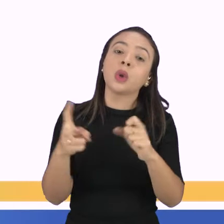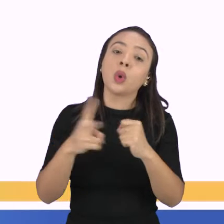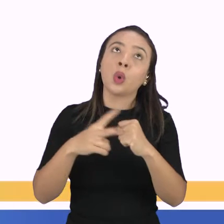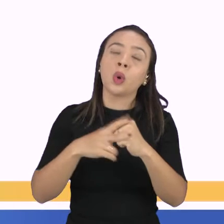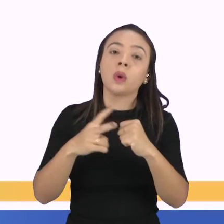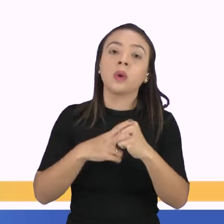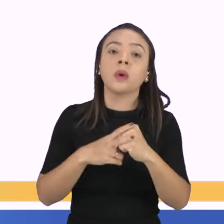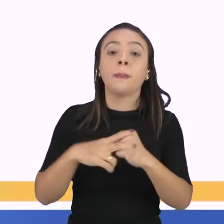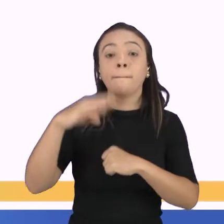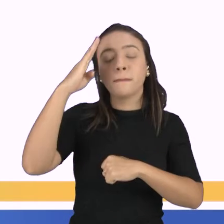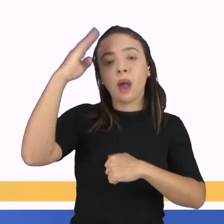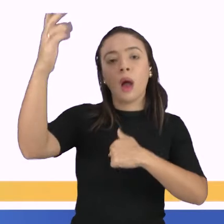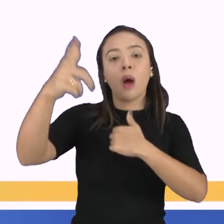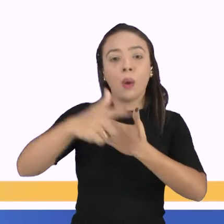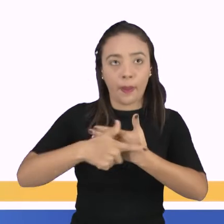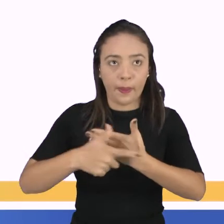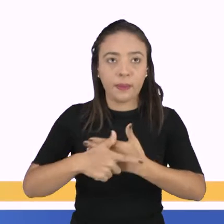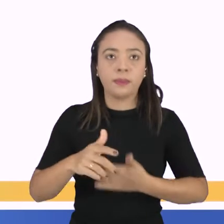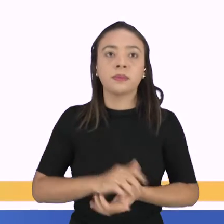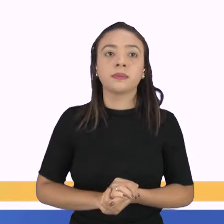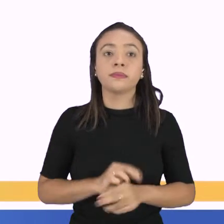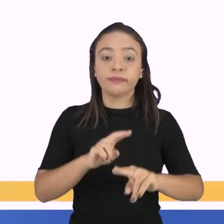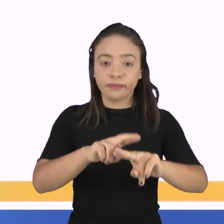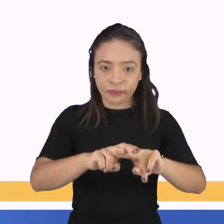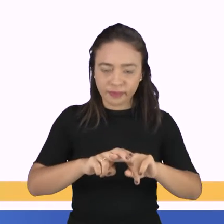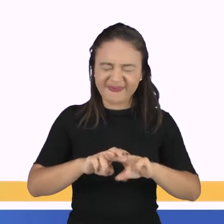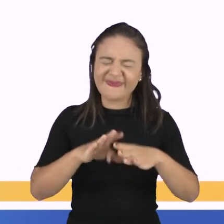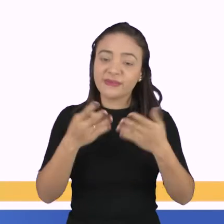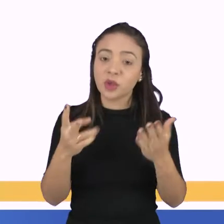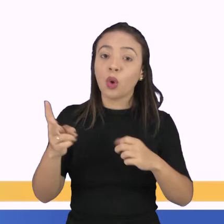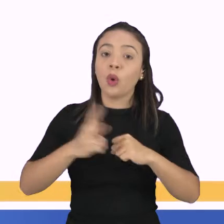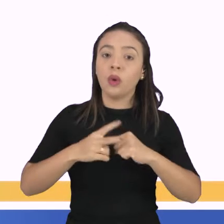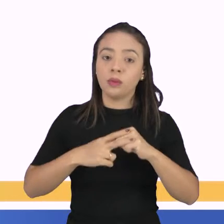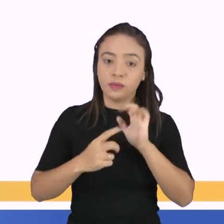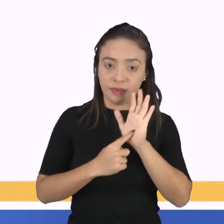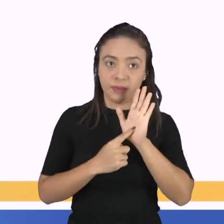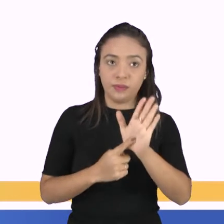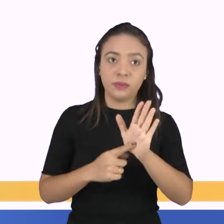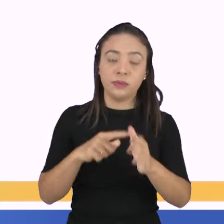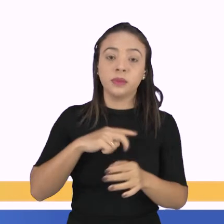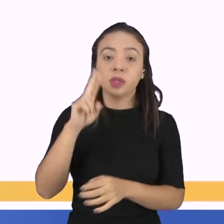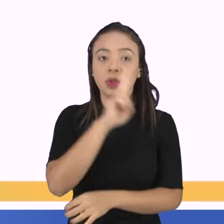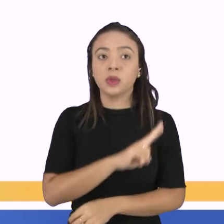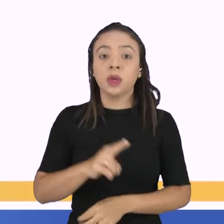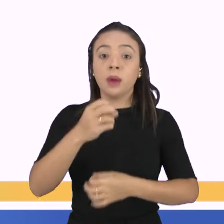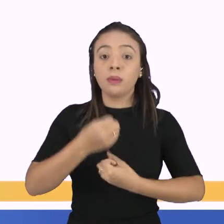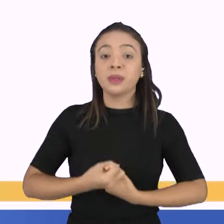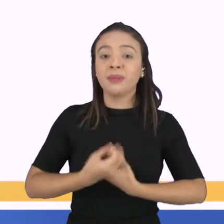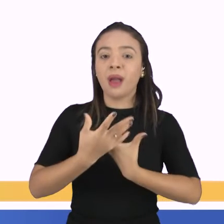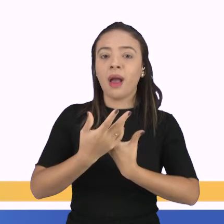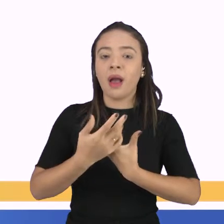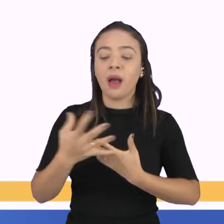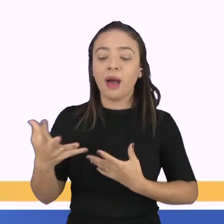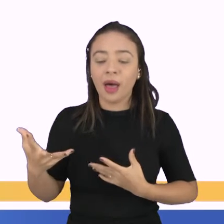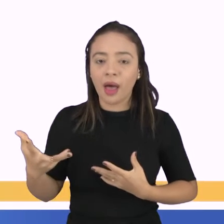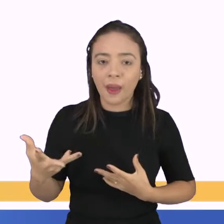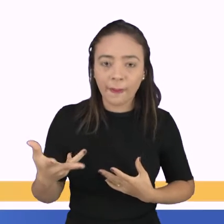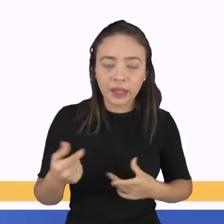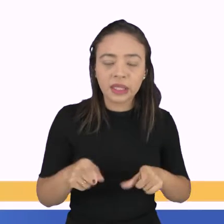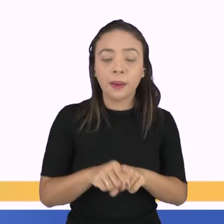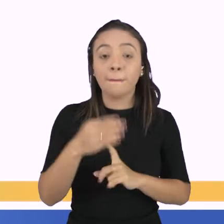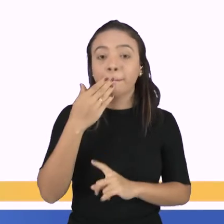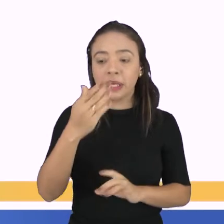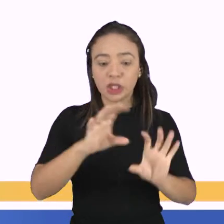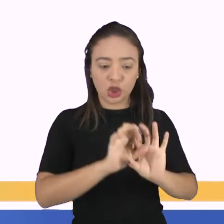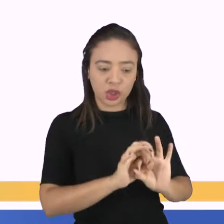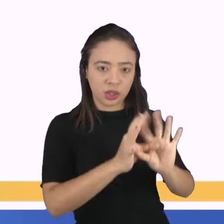os segue. Pensando nisso, qual dos verbos abaixo é usado para expressar habilidade e pedir ou dar permissão